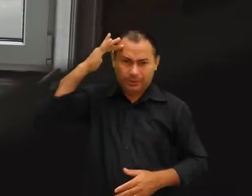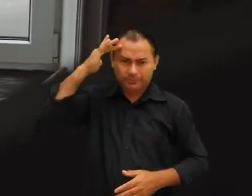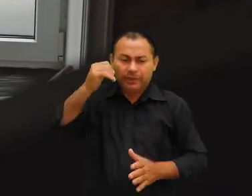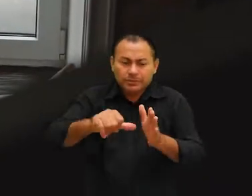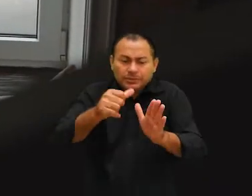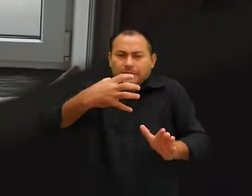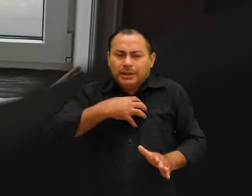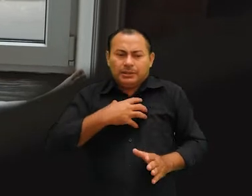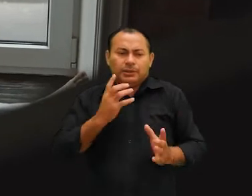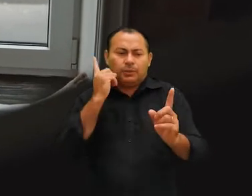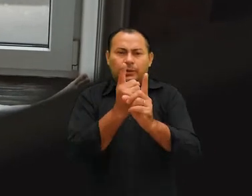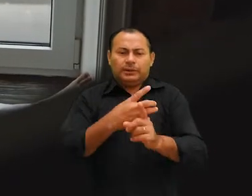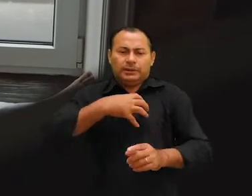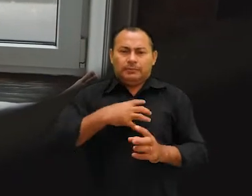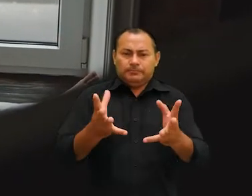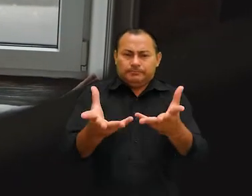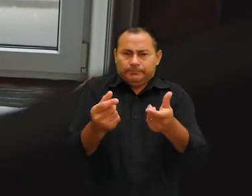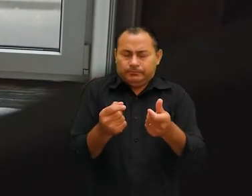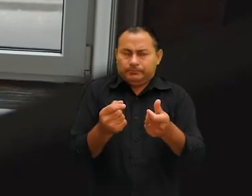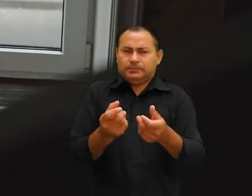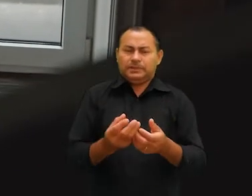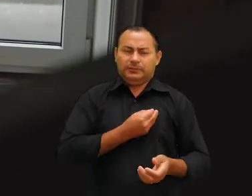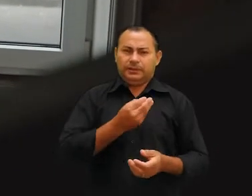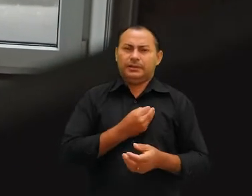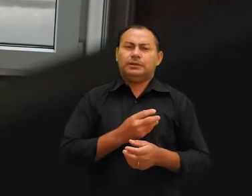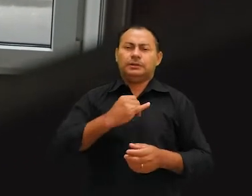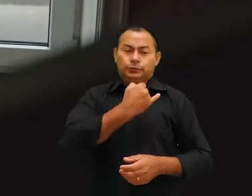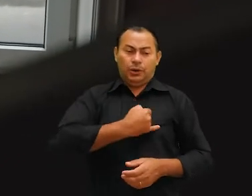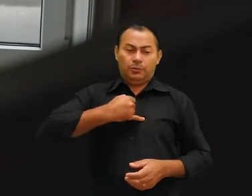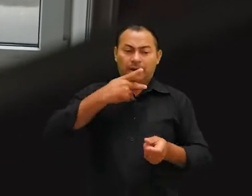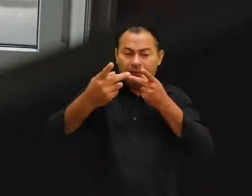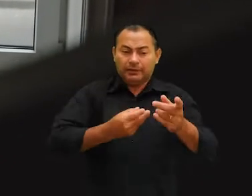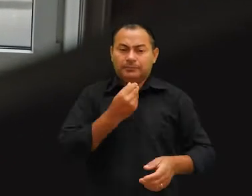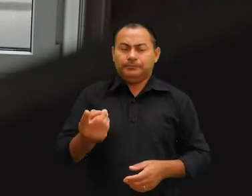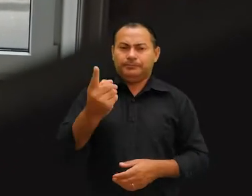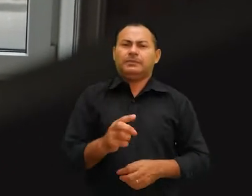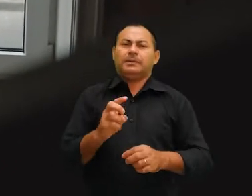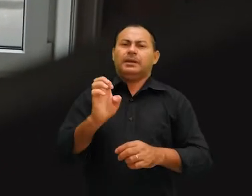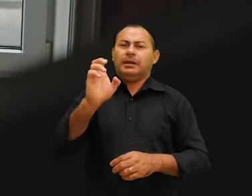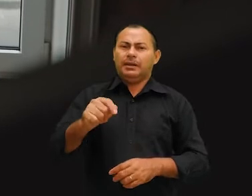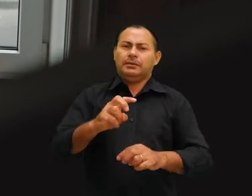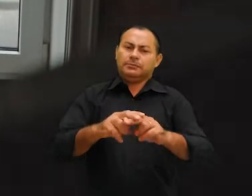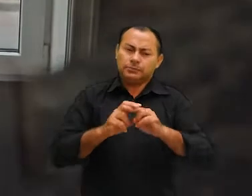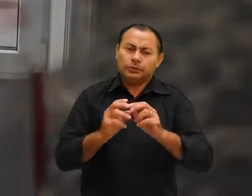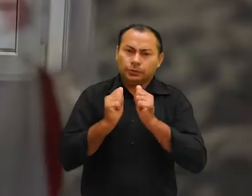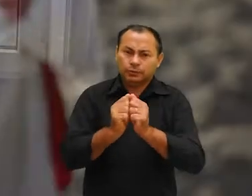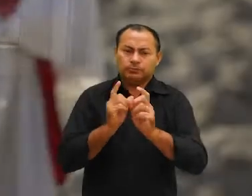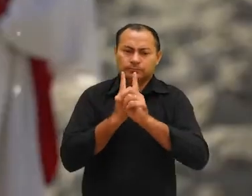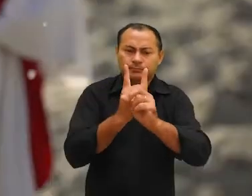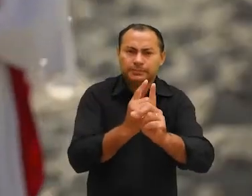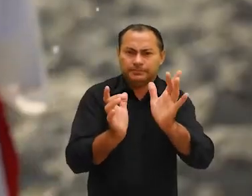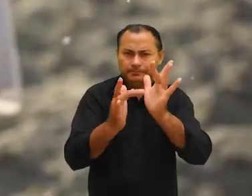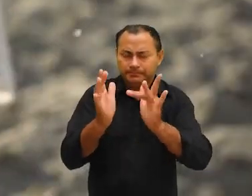única maneira do mundo encontrar essa qualidade de vida a qual João chama de vida eterna e através dos discípulos de Jesus